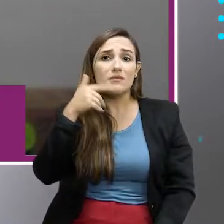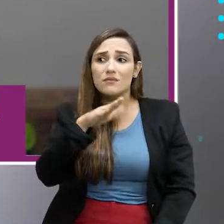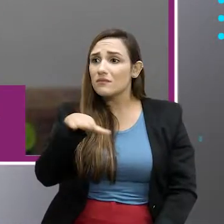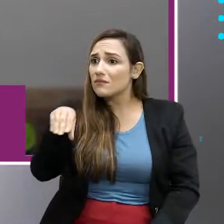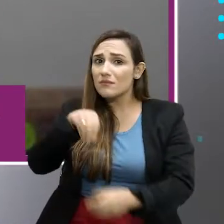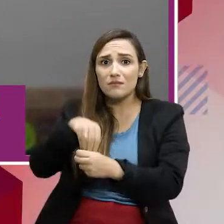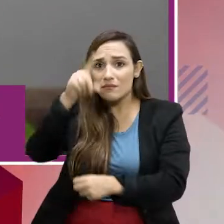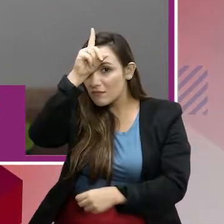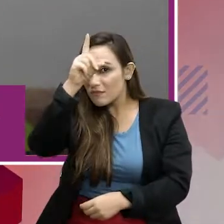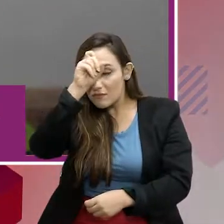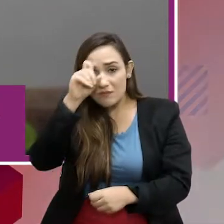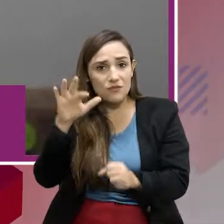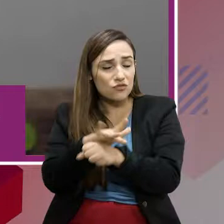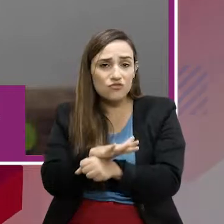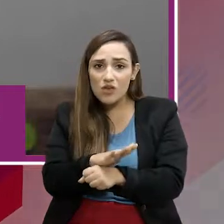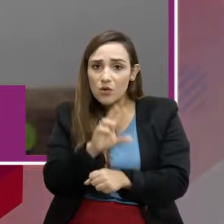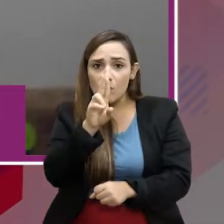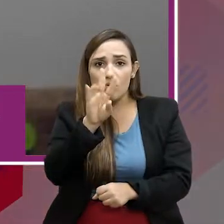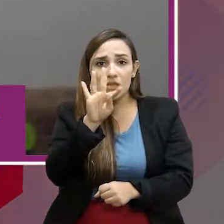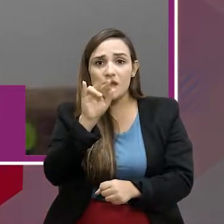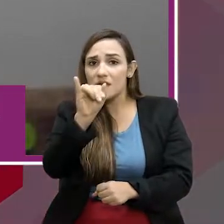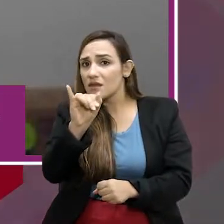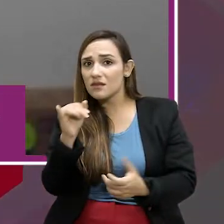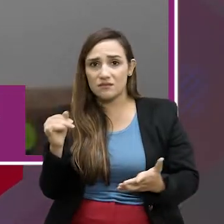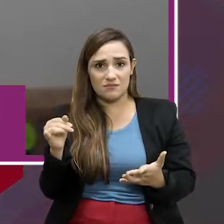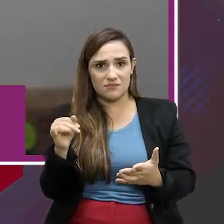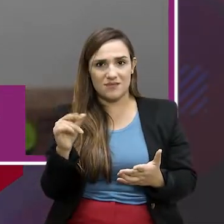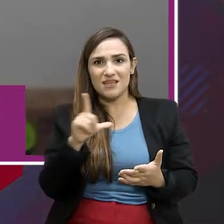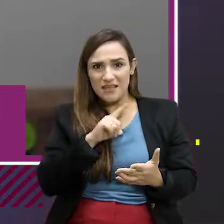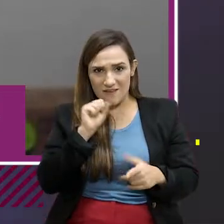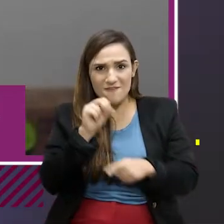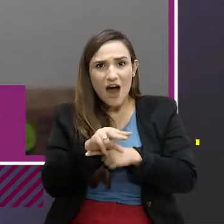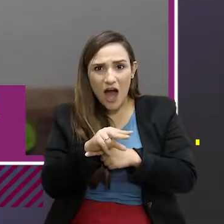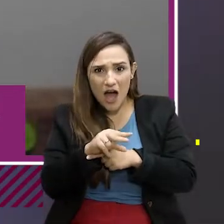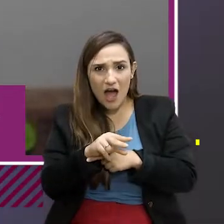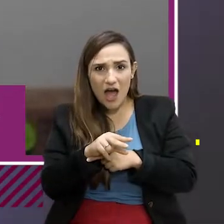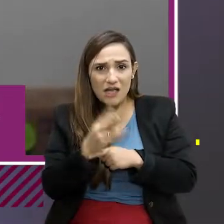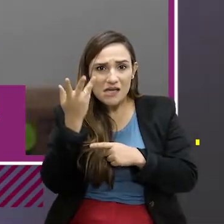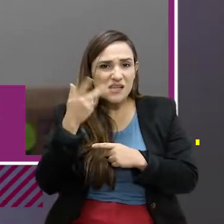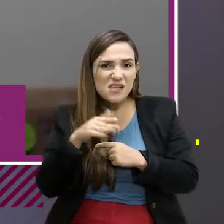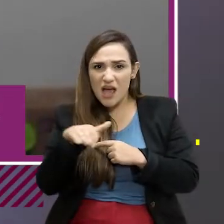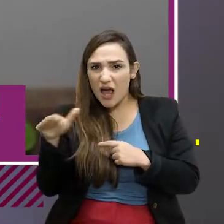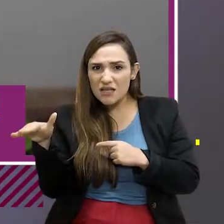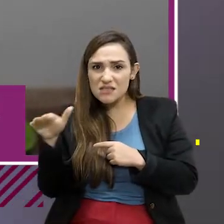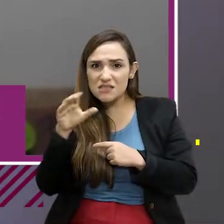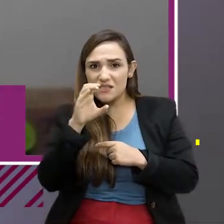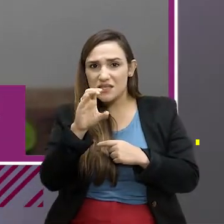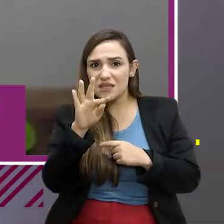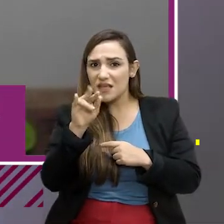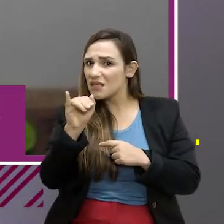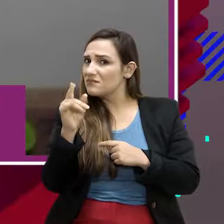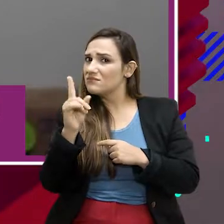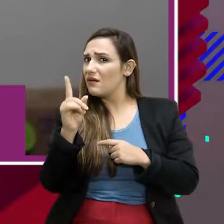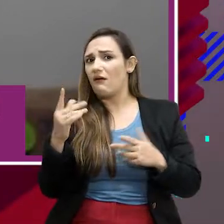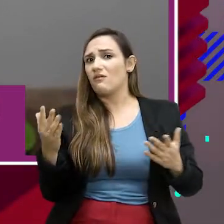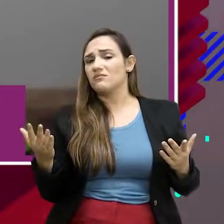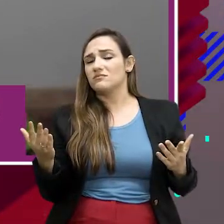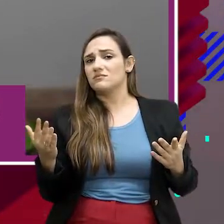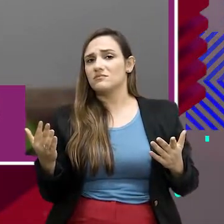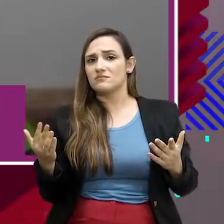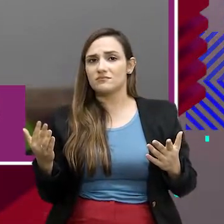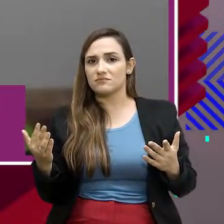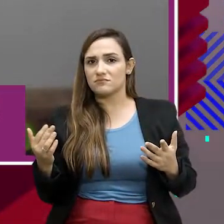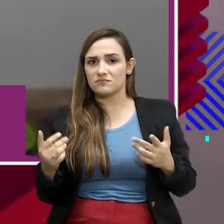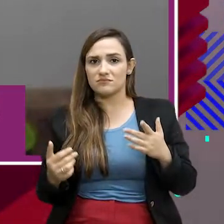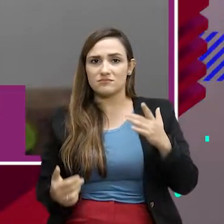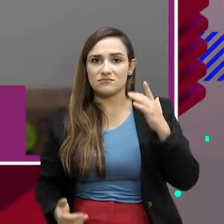problemas relacionados à Ômicron, porque essa é a variante que está acontecendo, e aí elas vêm e lotam as nossas, que não tem tanta